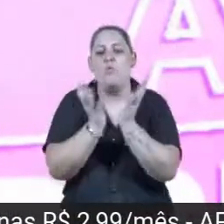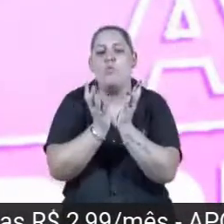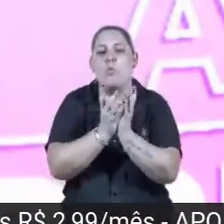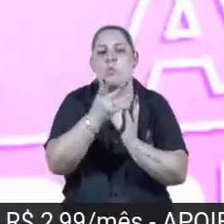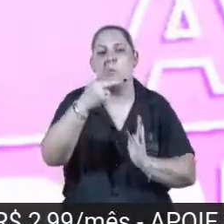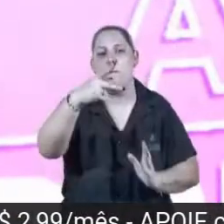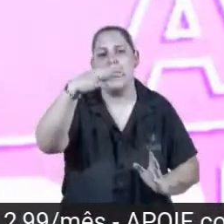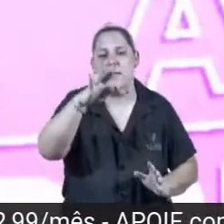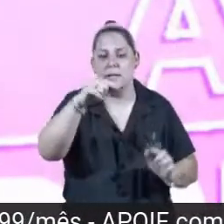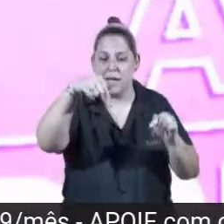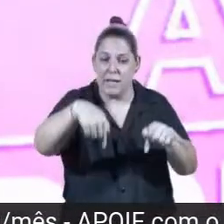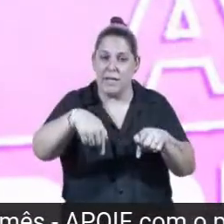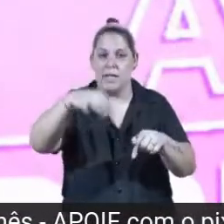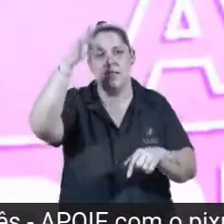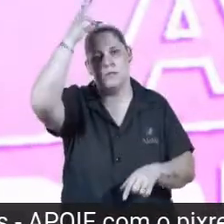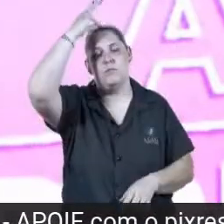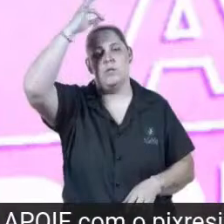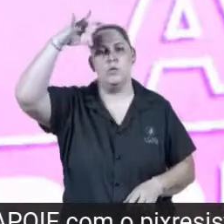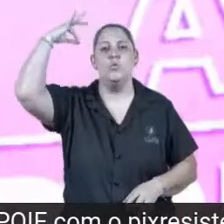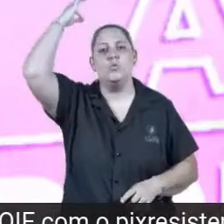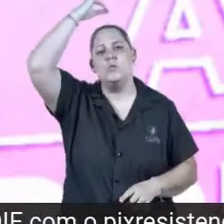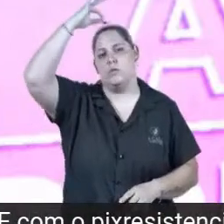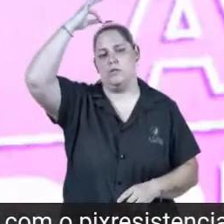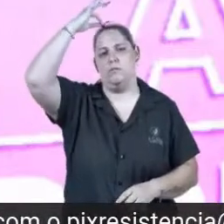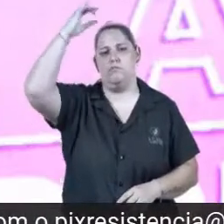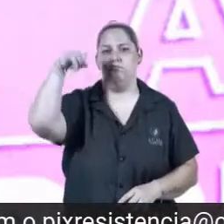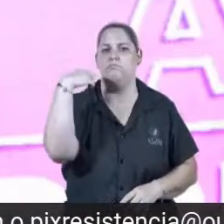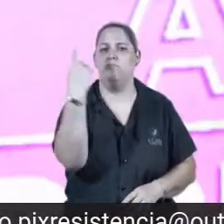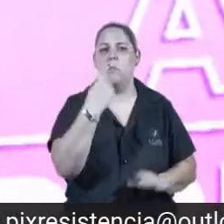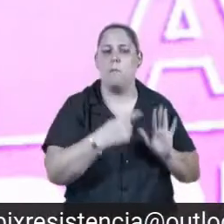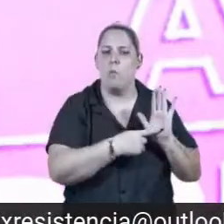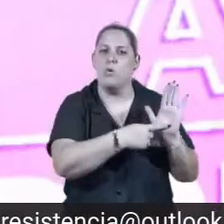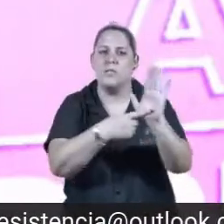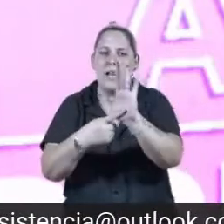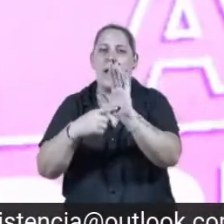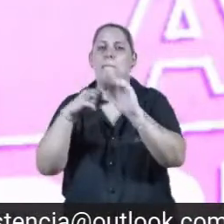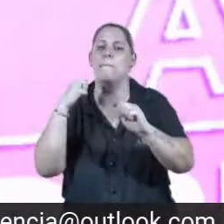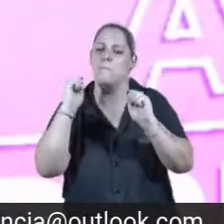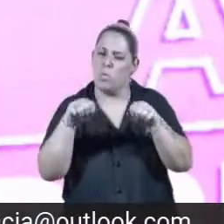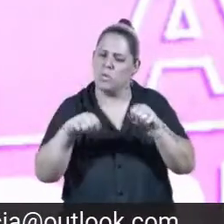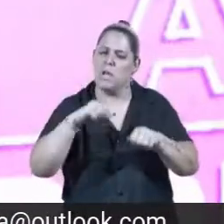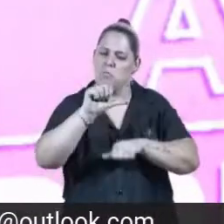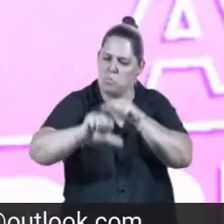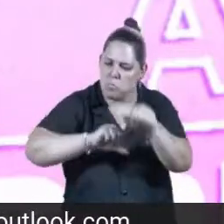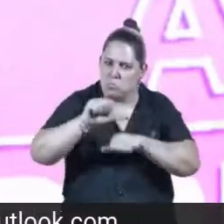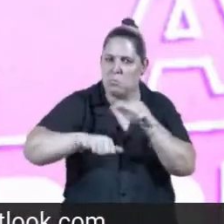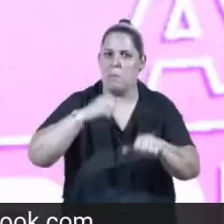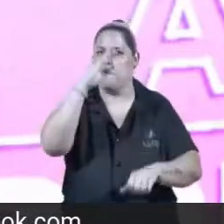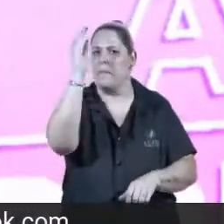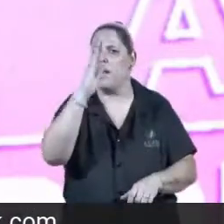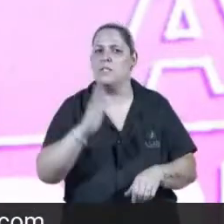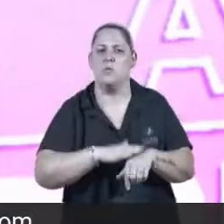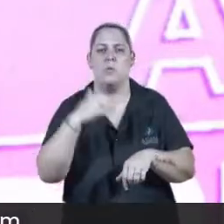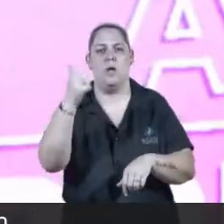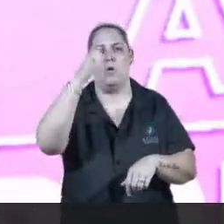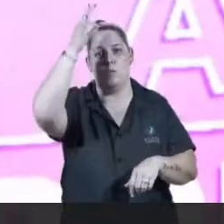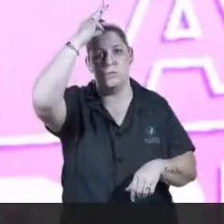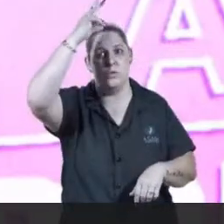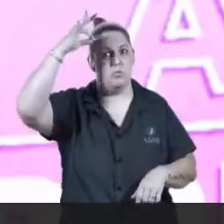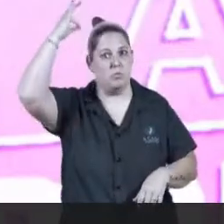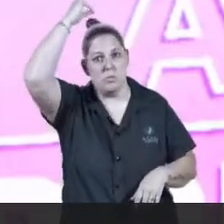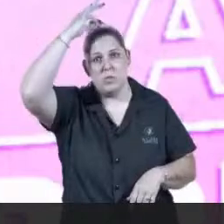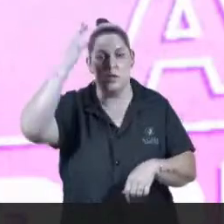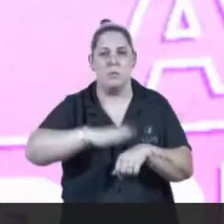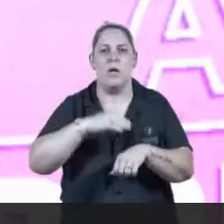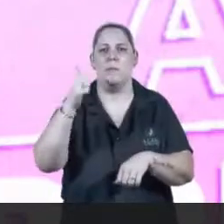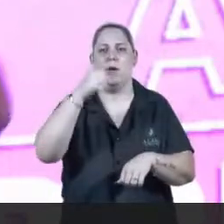no Espírito Santo, para nós mostrarmos que é possível mudar o Brasil para melhor e o Espírito Santo para